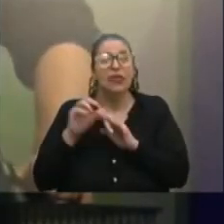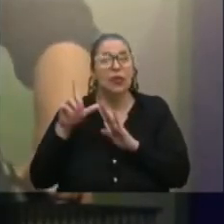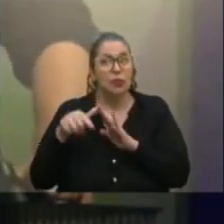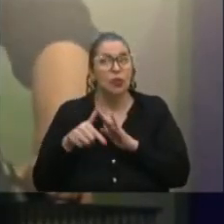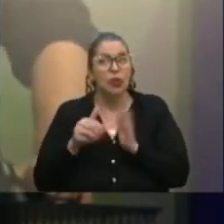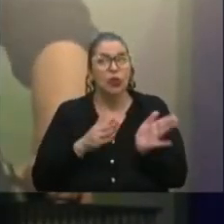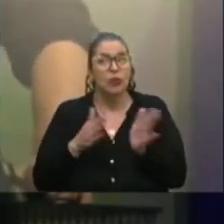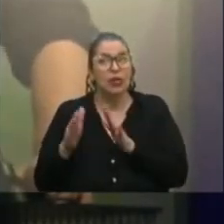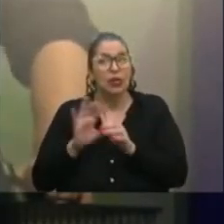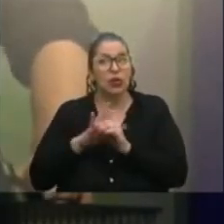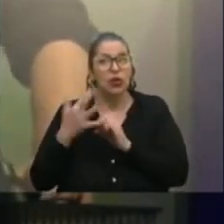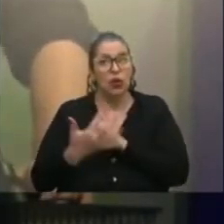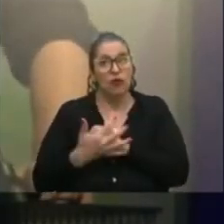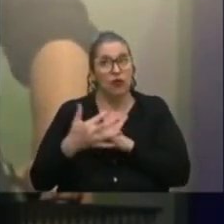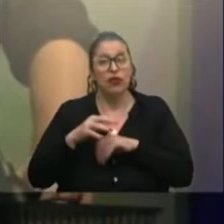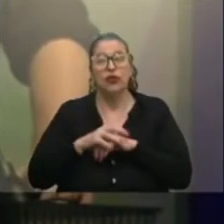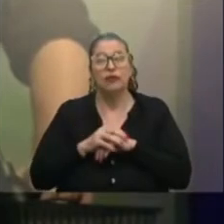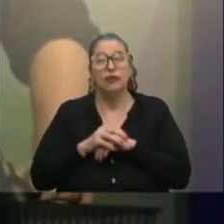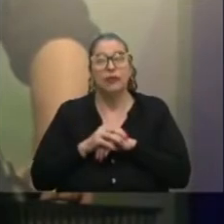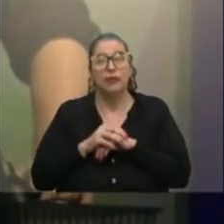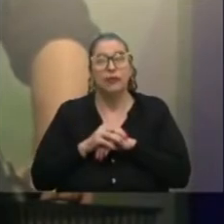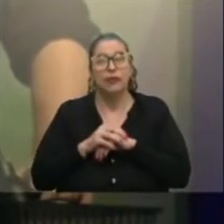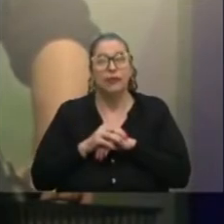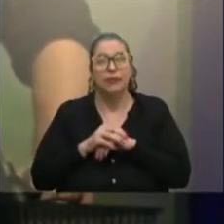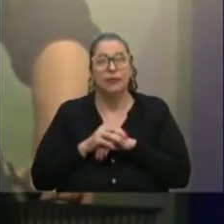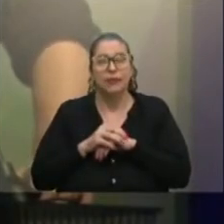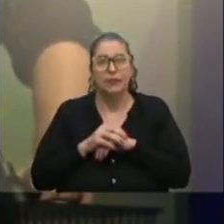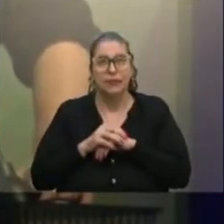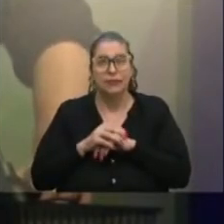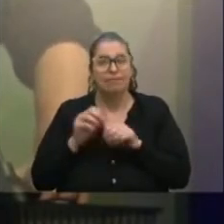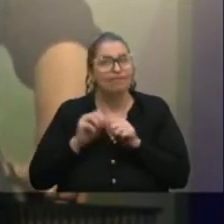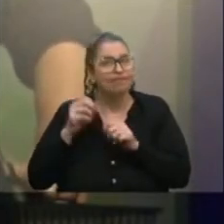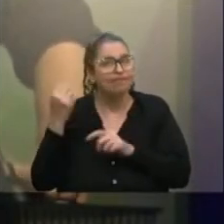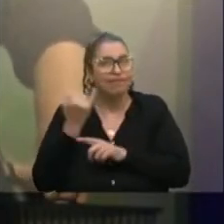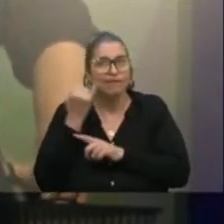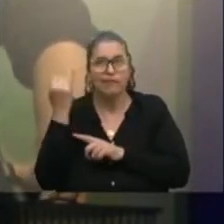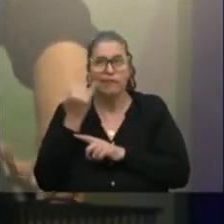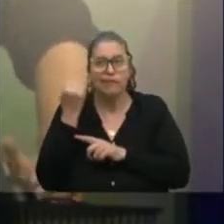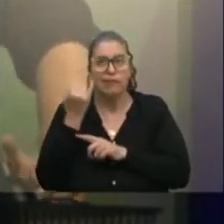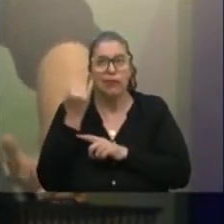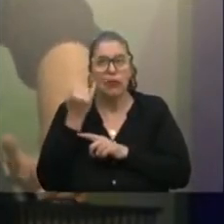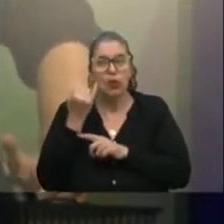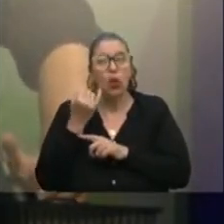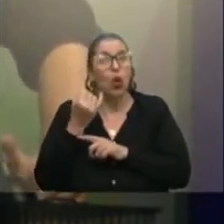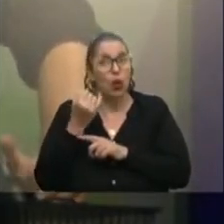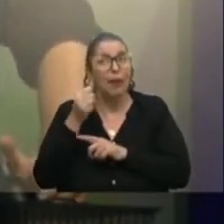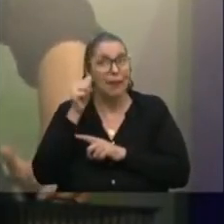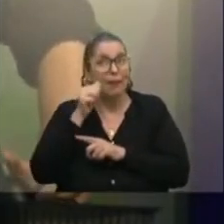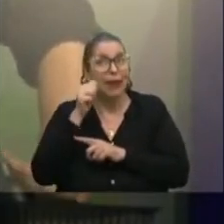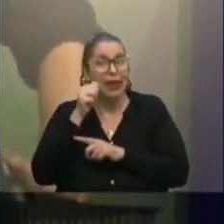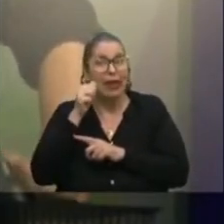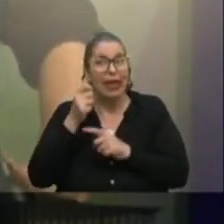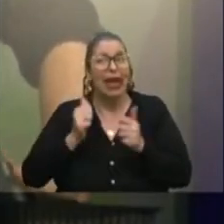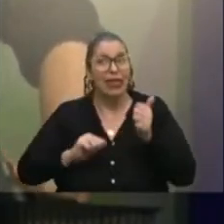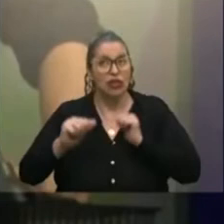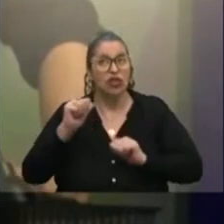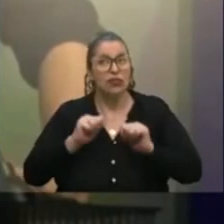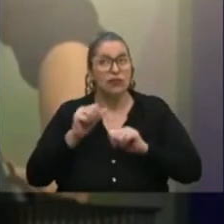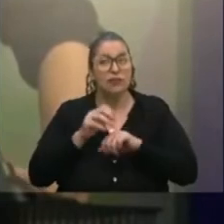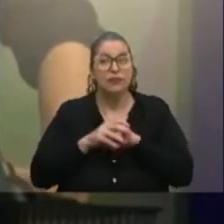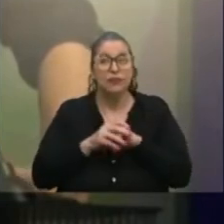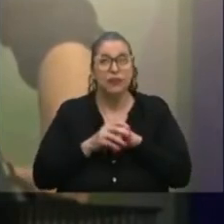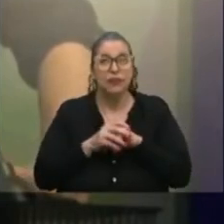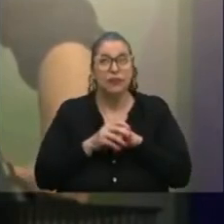depois do período do isolamento. E foi muito importante ver como ela como artista